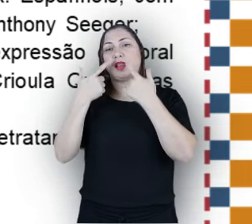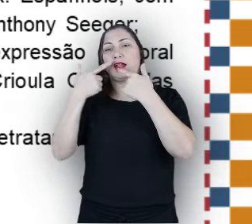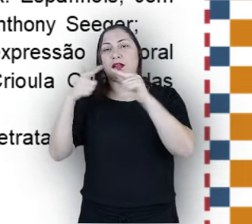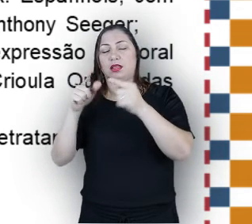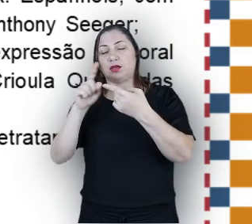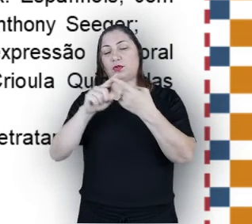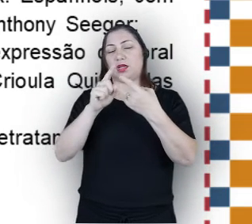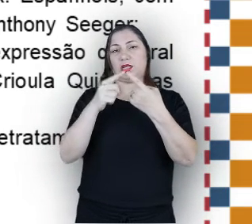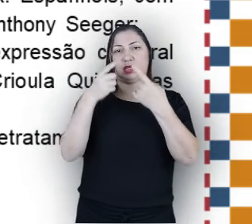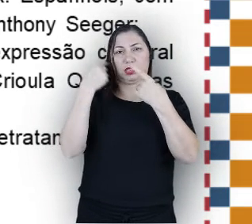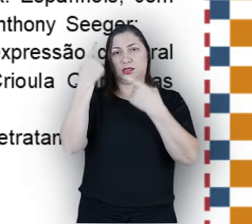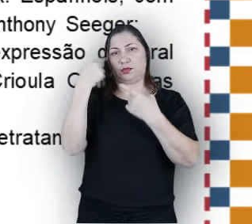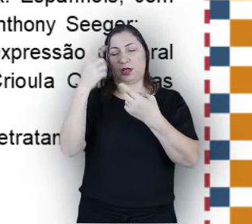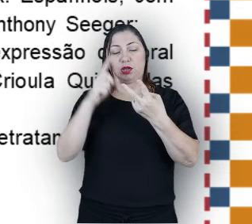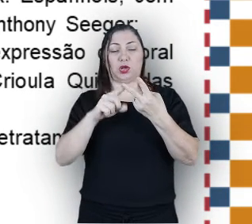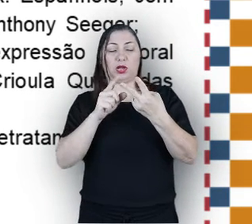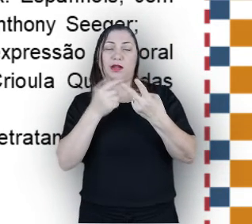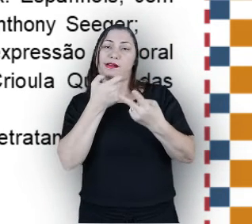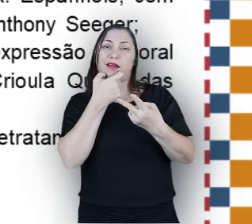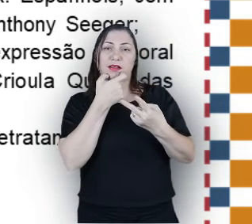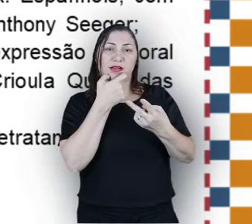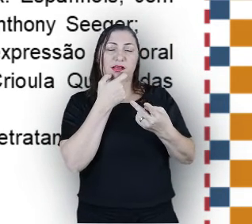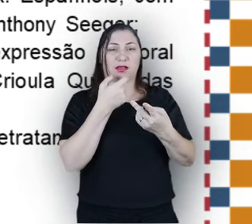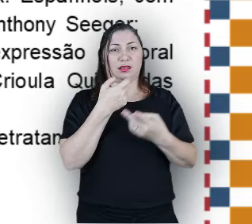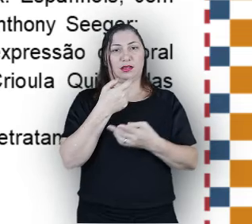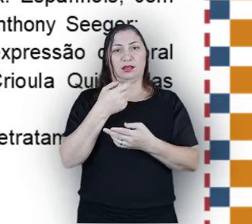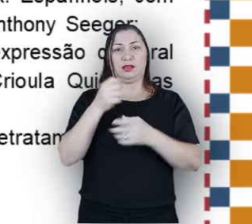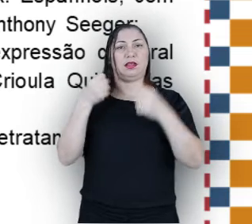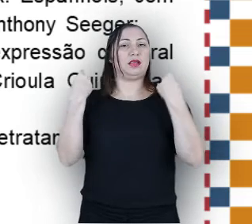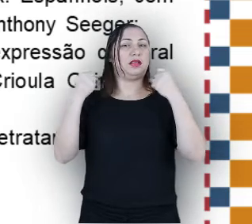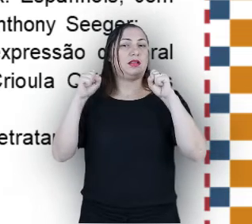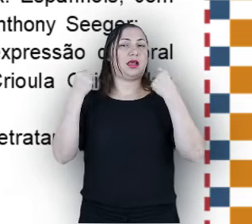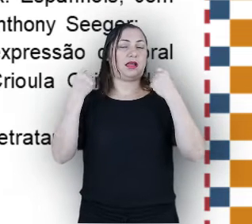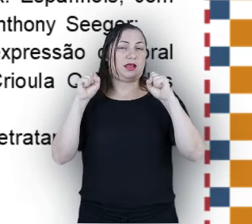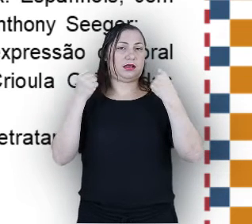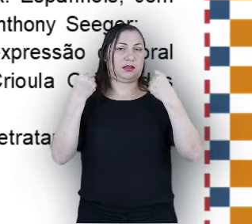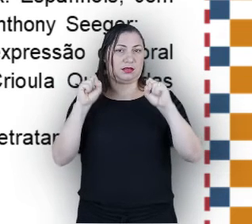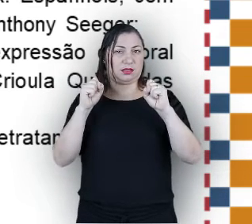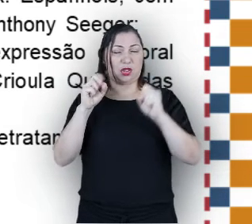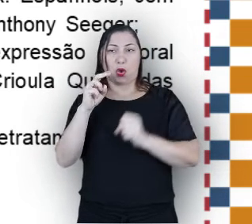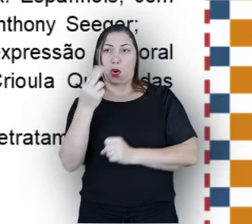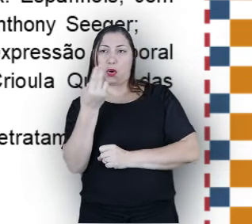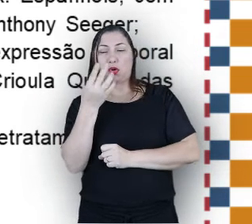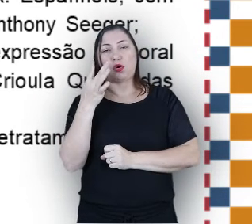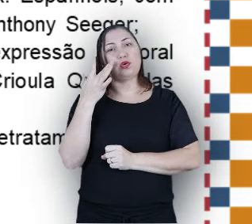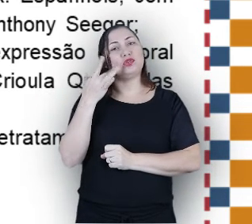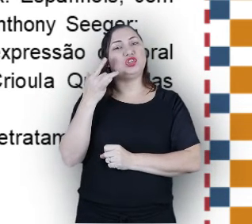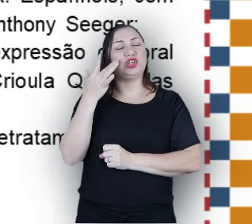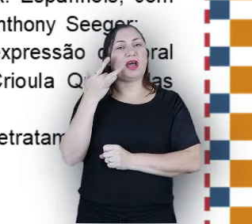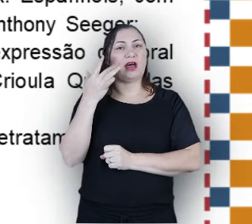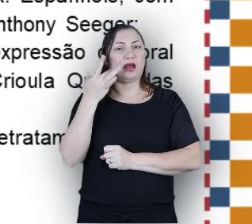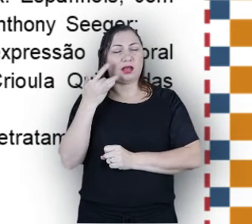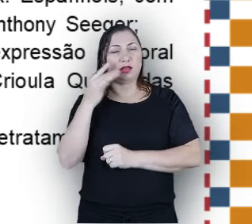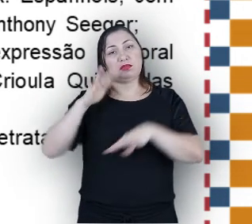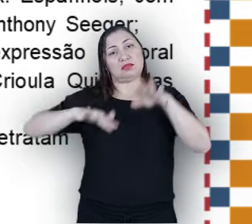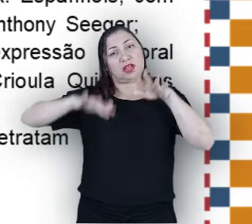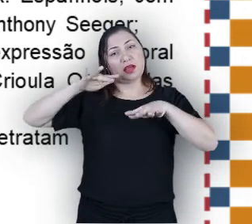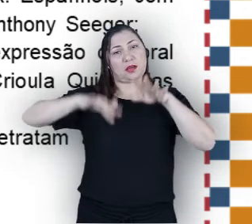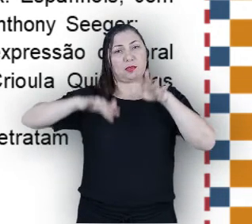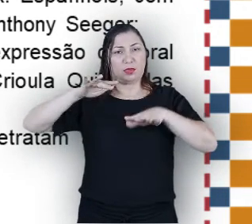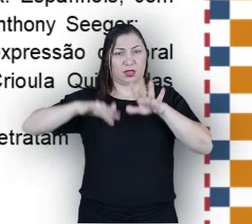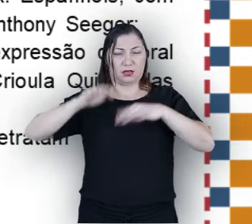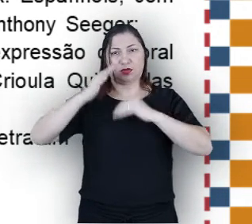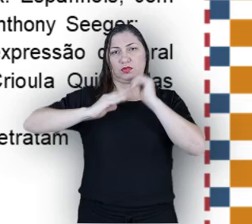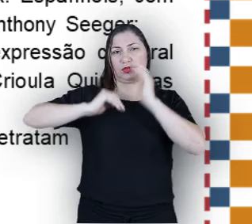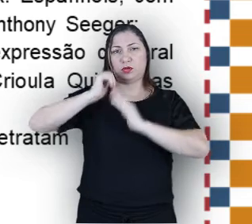a pesquisa de personalidades que escreveram sobre o folclore, nas línguas tanto